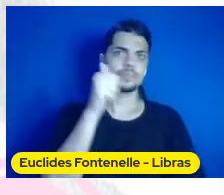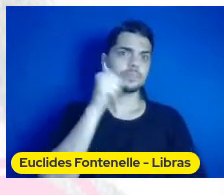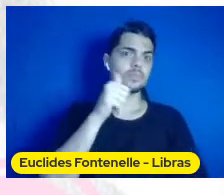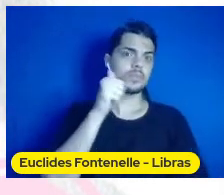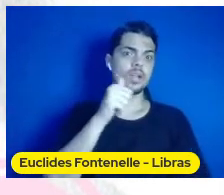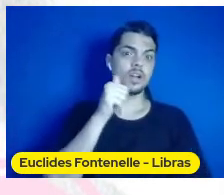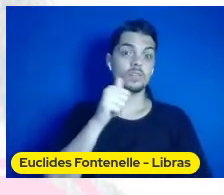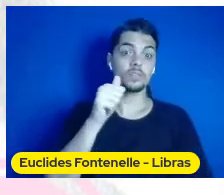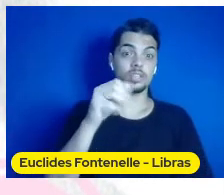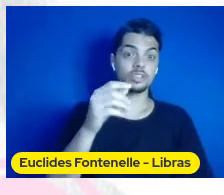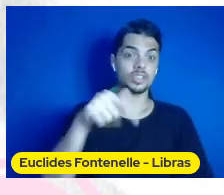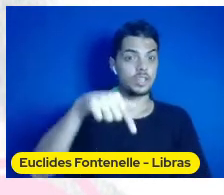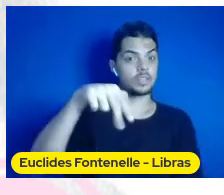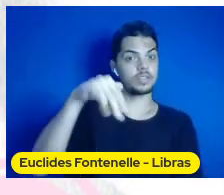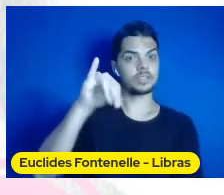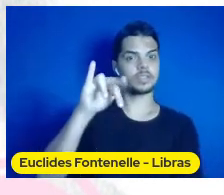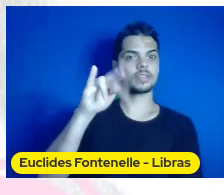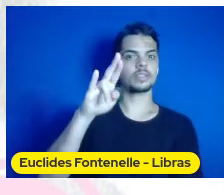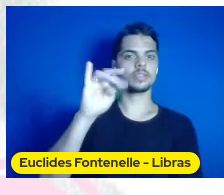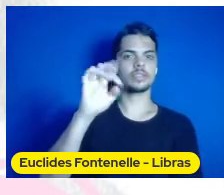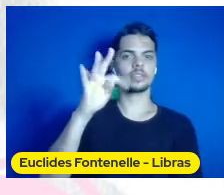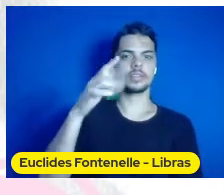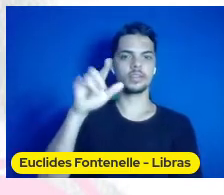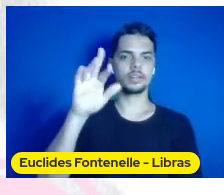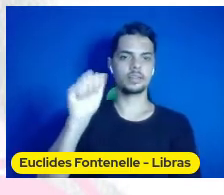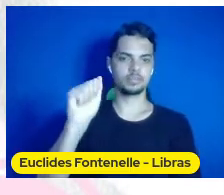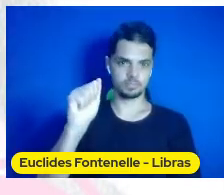Antônio passar um pouquinho, falar um pouquinho sobre isso.